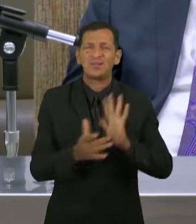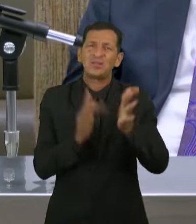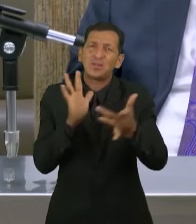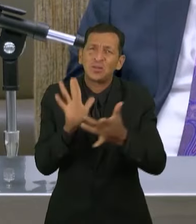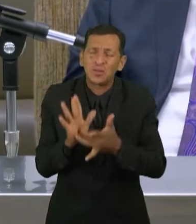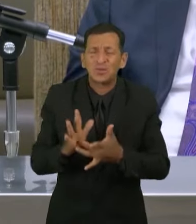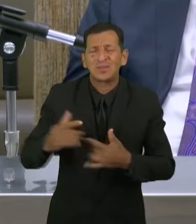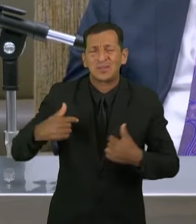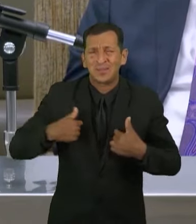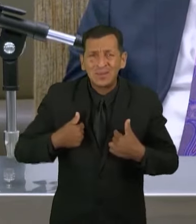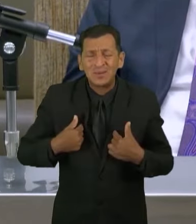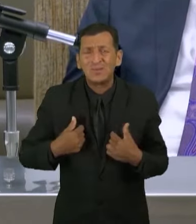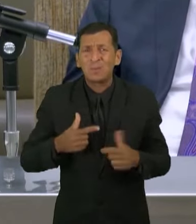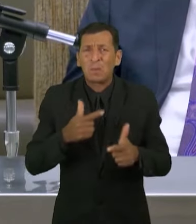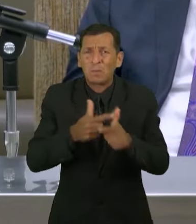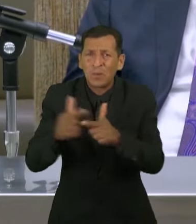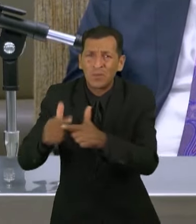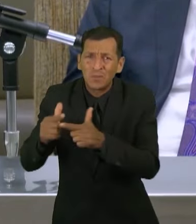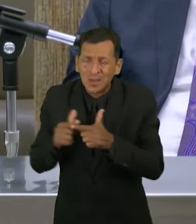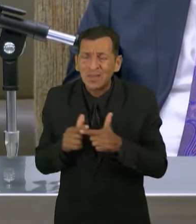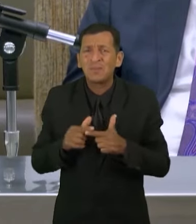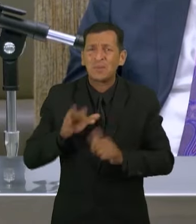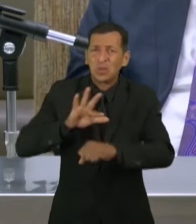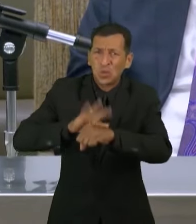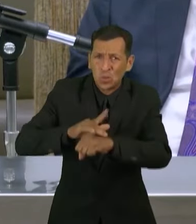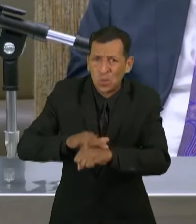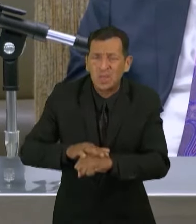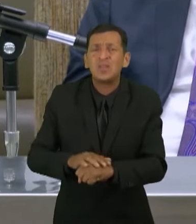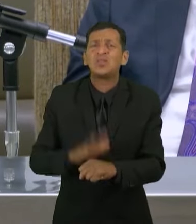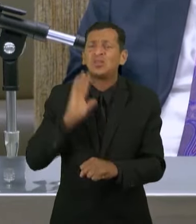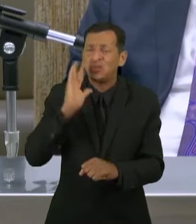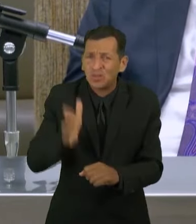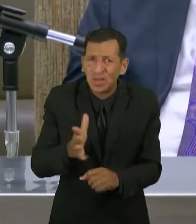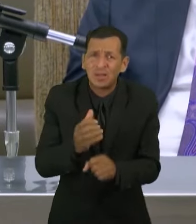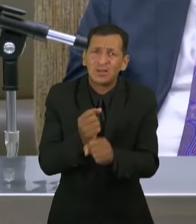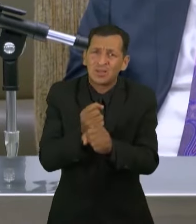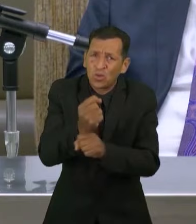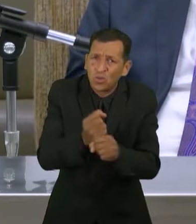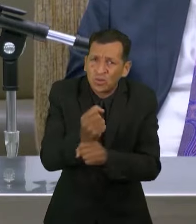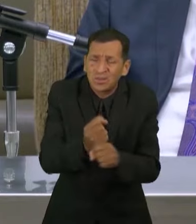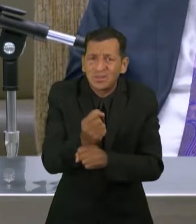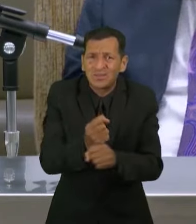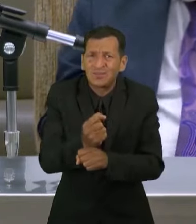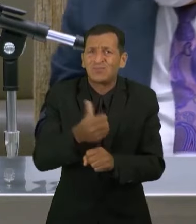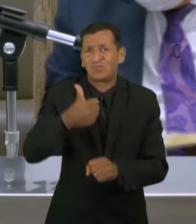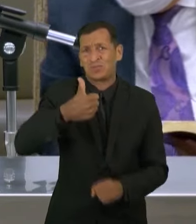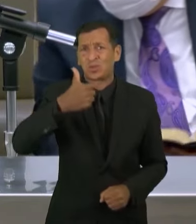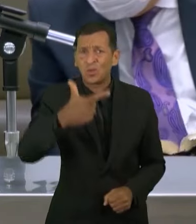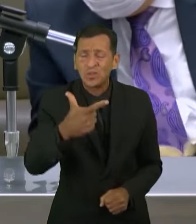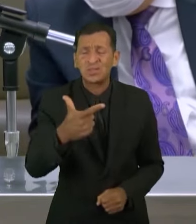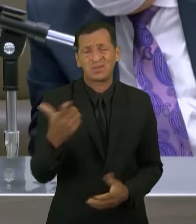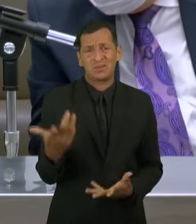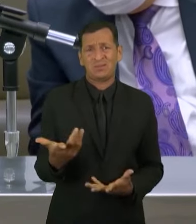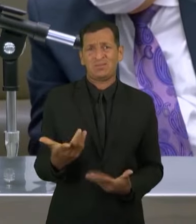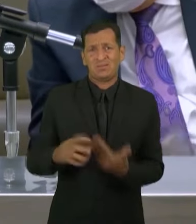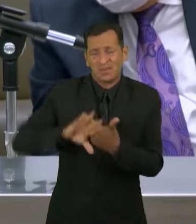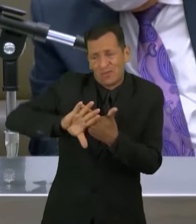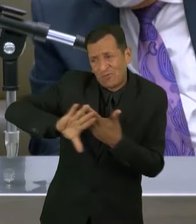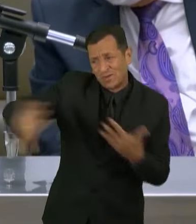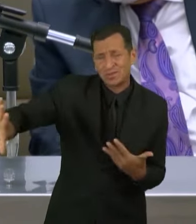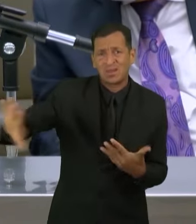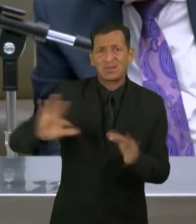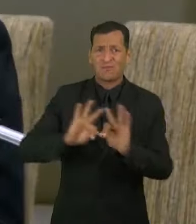venho sofrendo. Eu gastei tudo que eu tinha. 12 anos afastada de